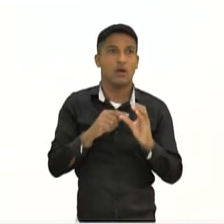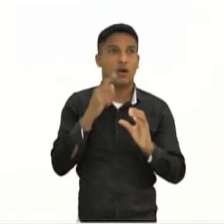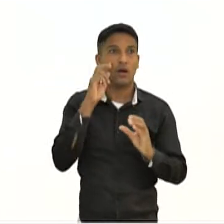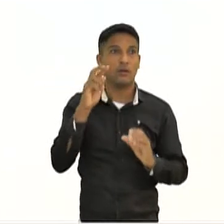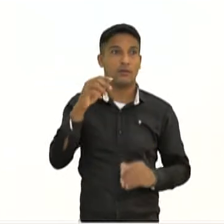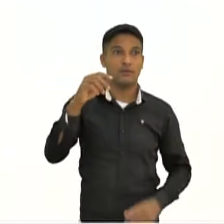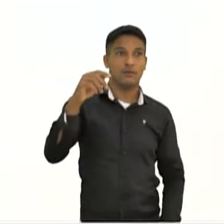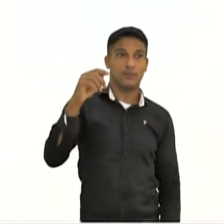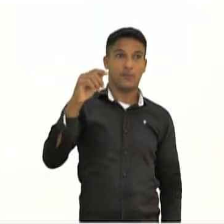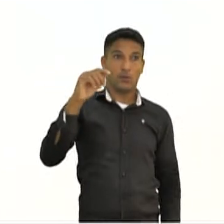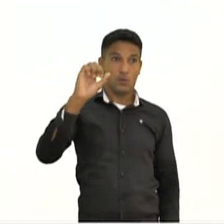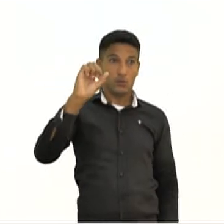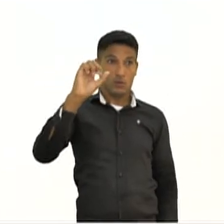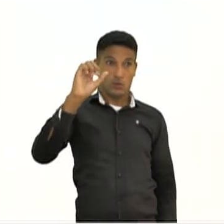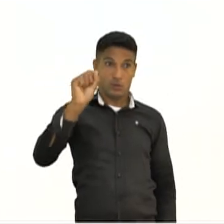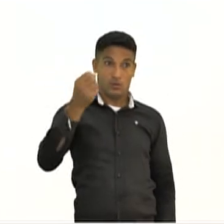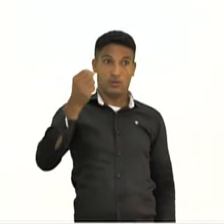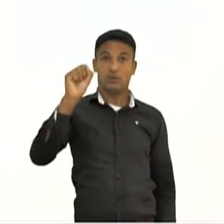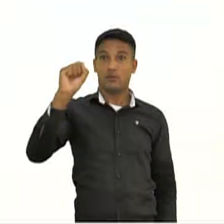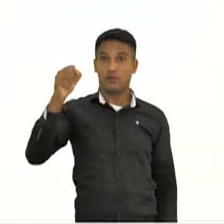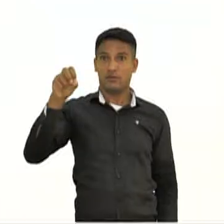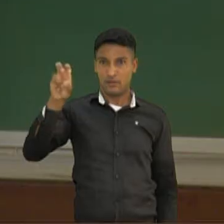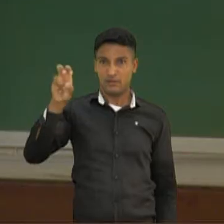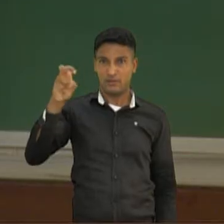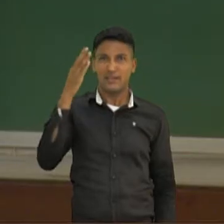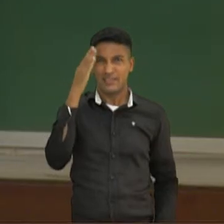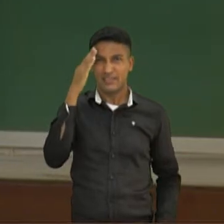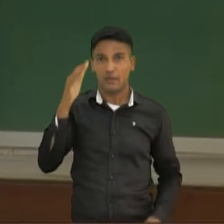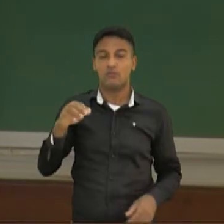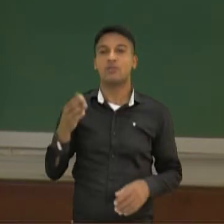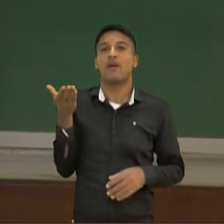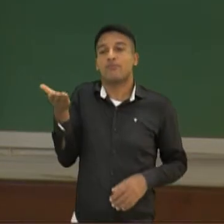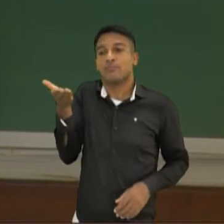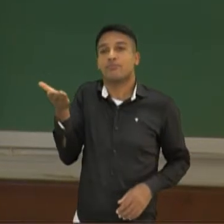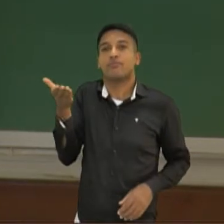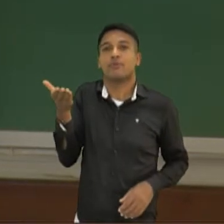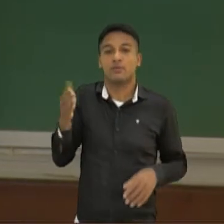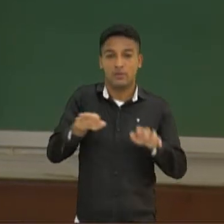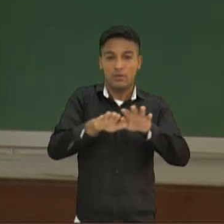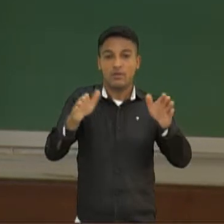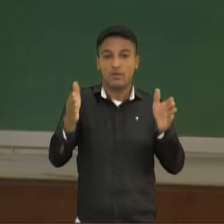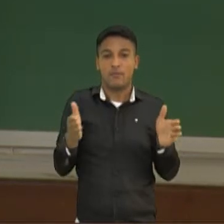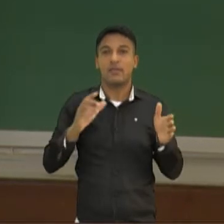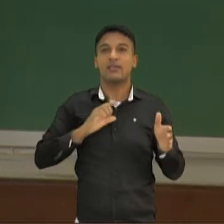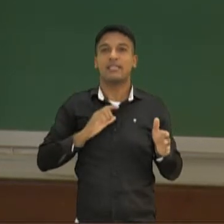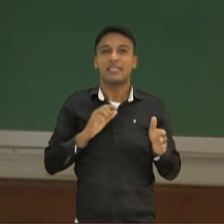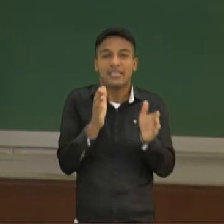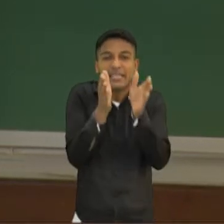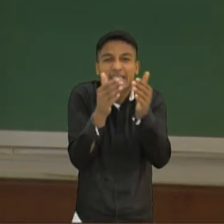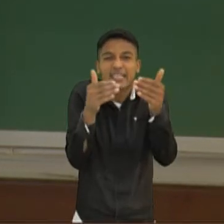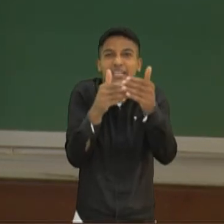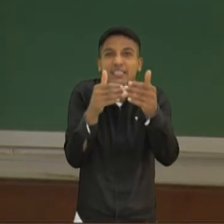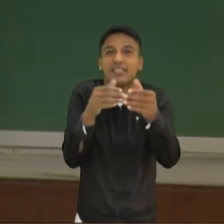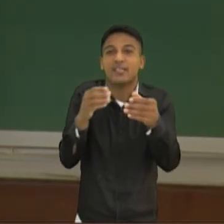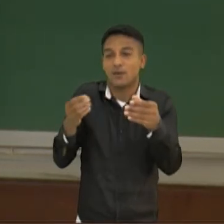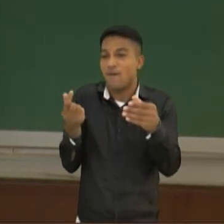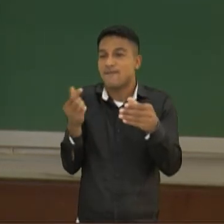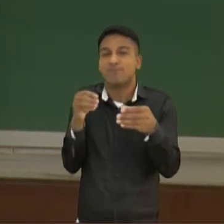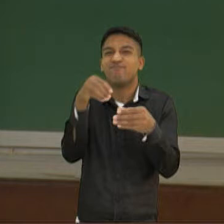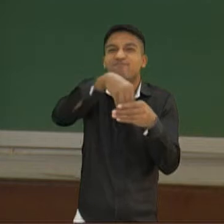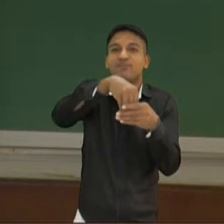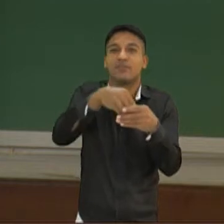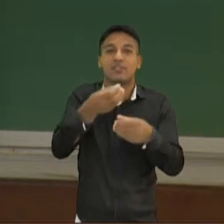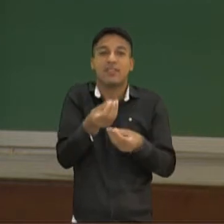do balcão. Sabe aquelas caixinhas que ficam no balcão, quando a pessoa vai pagar a conta, se quiser fazer uma contribuiçãozinha ali para os garçons?